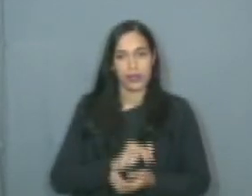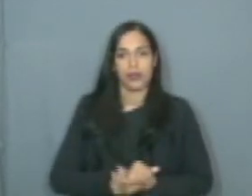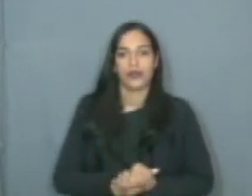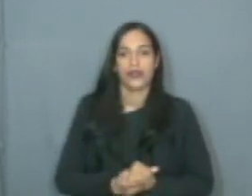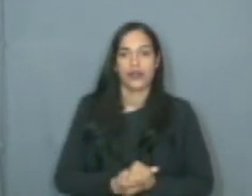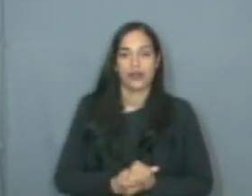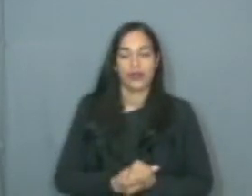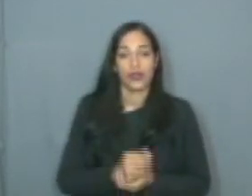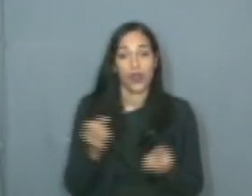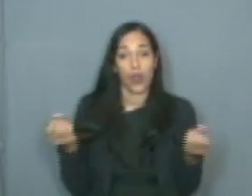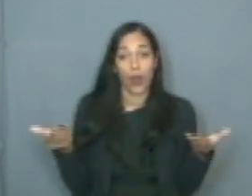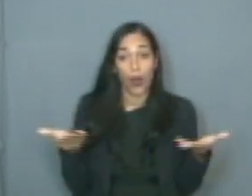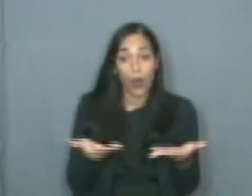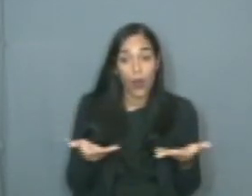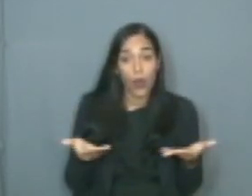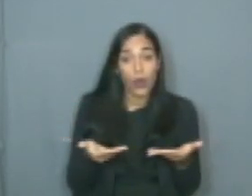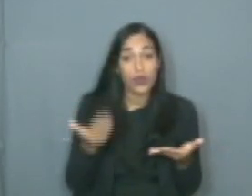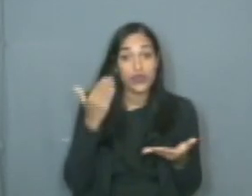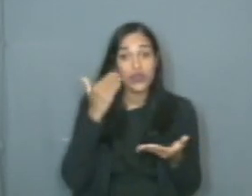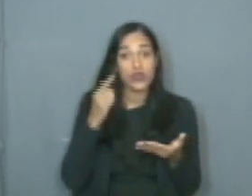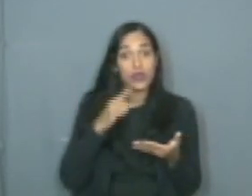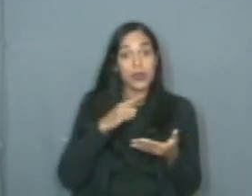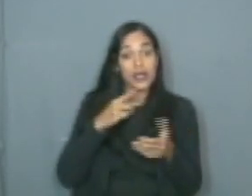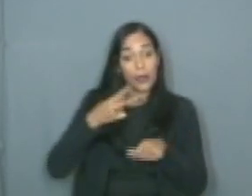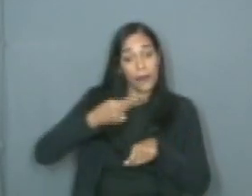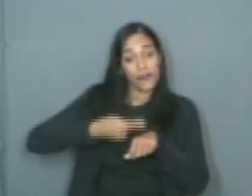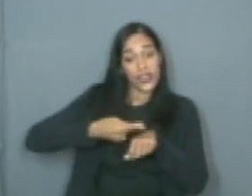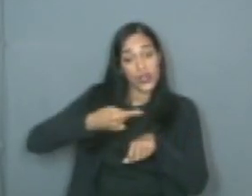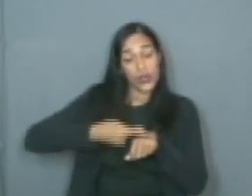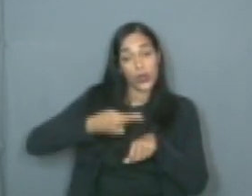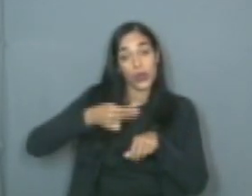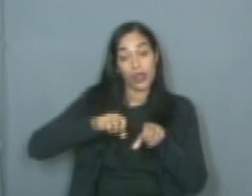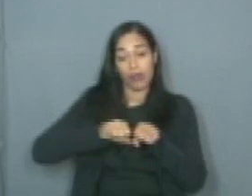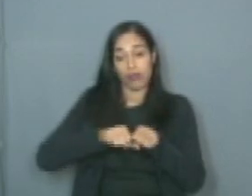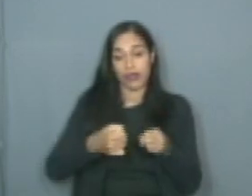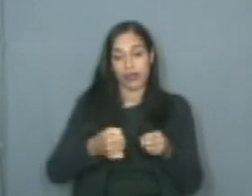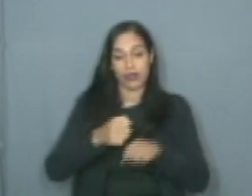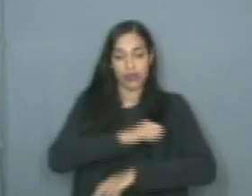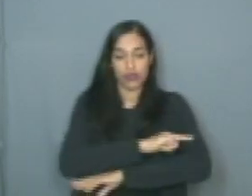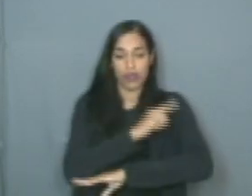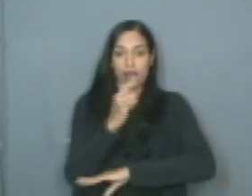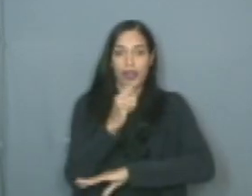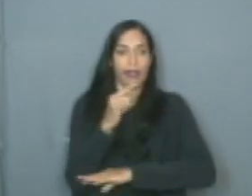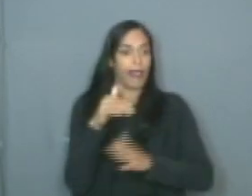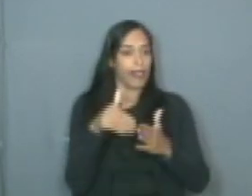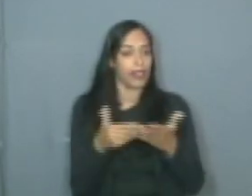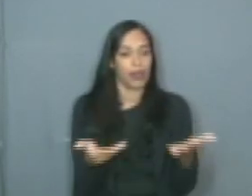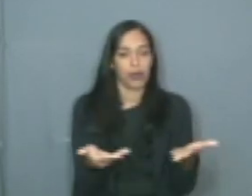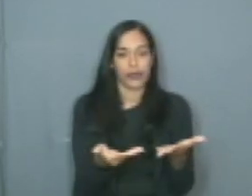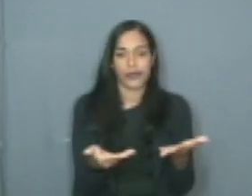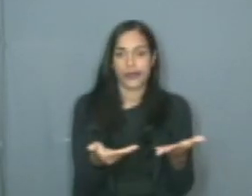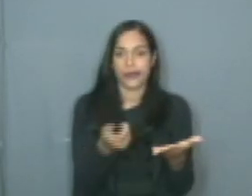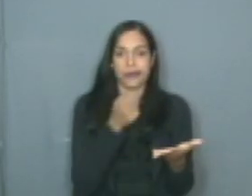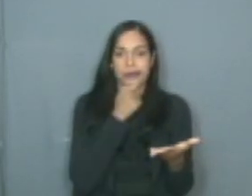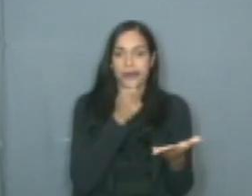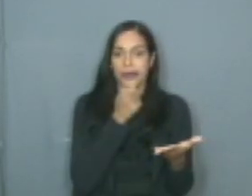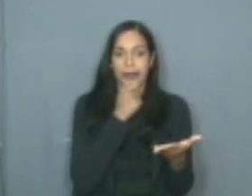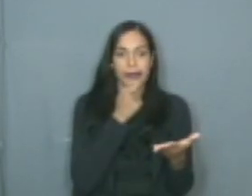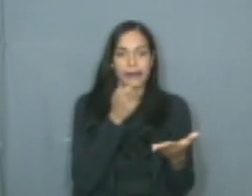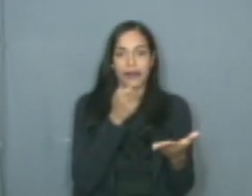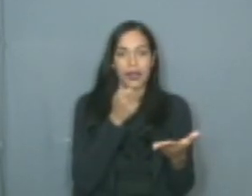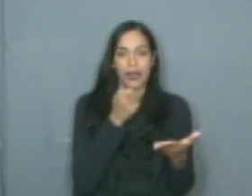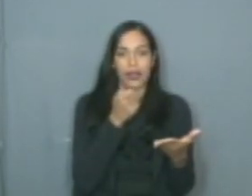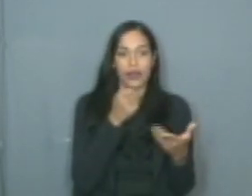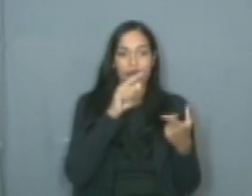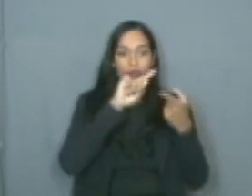Fiquei sabendo hoje, inclusive, que tem um vidro que estava quebrado numa janela que até agora não foi consertado. Isso mostra o desrespeito